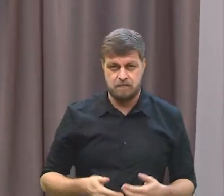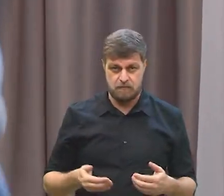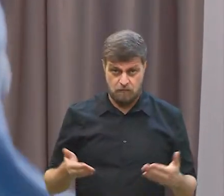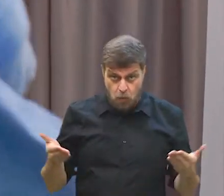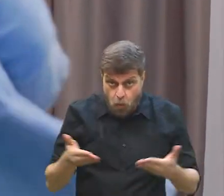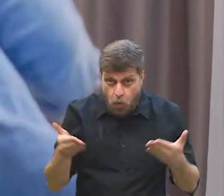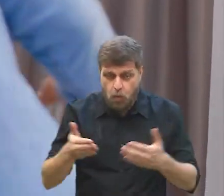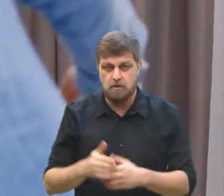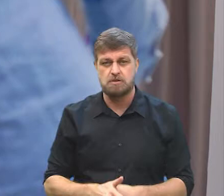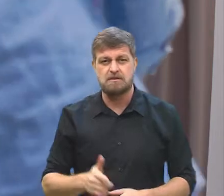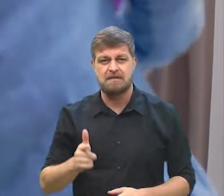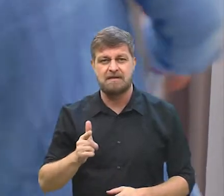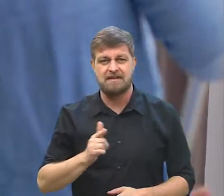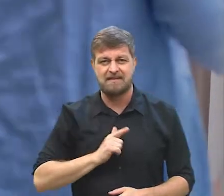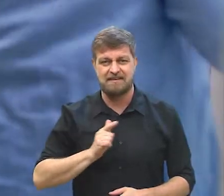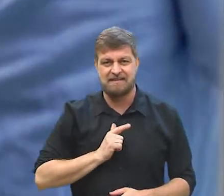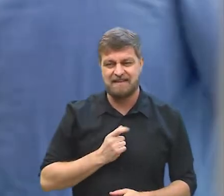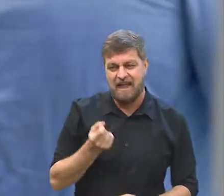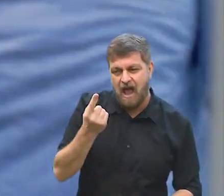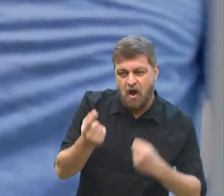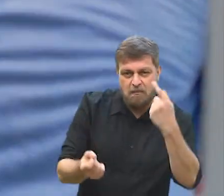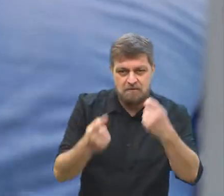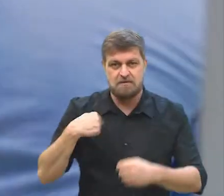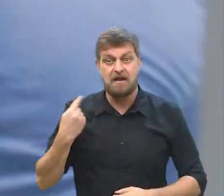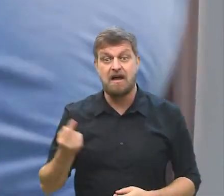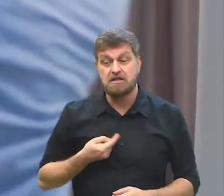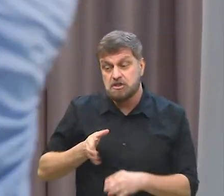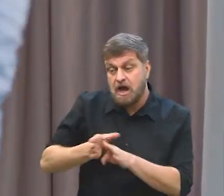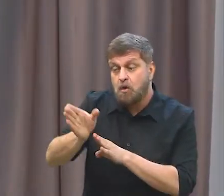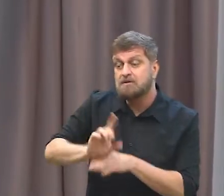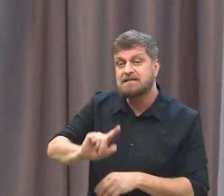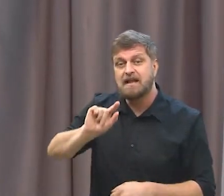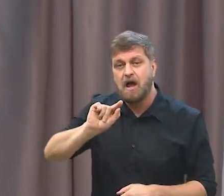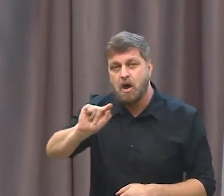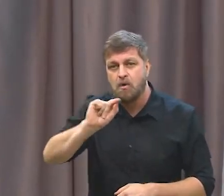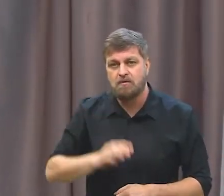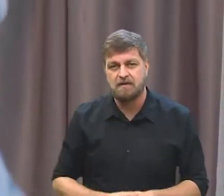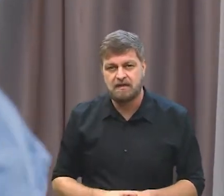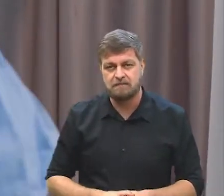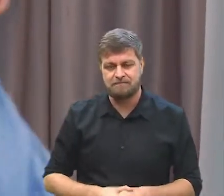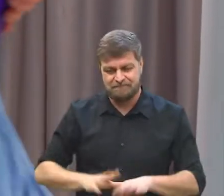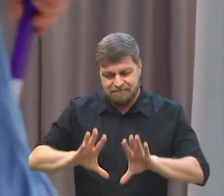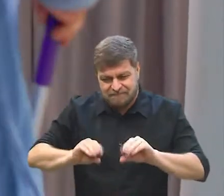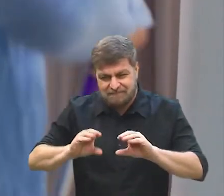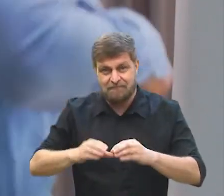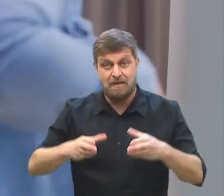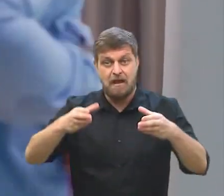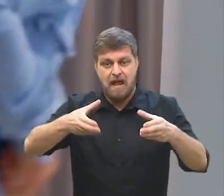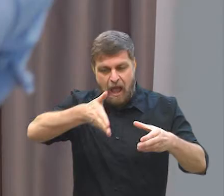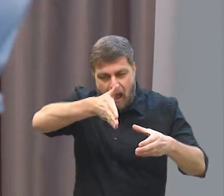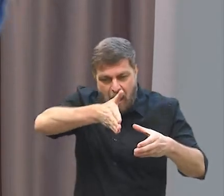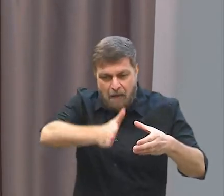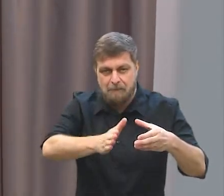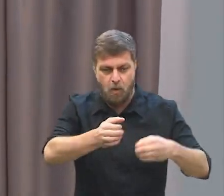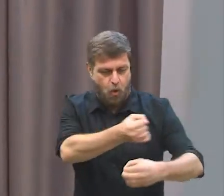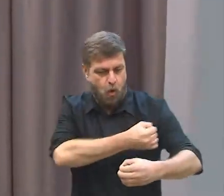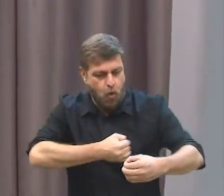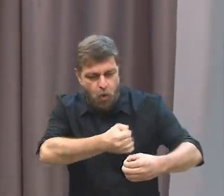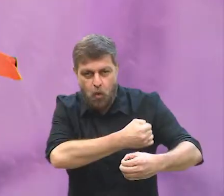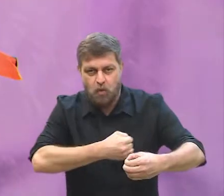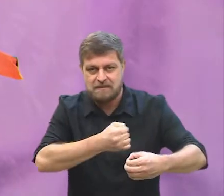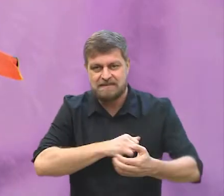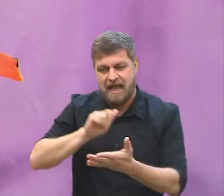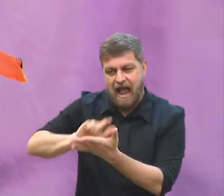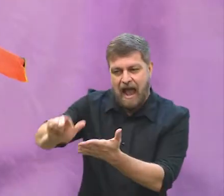hoje, tem casos que nós mandamos fazer o quê? Fazer massa, fazer bolo, cozinhar, limpar.